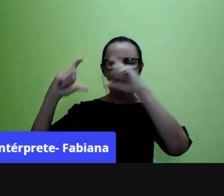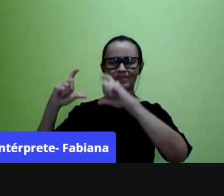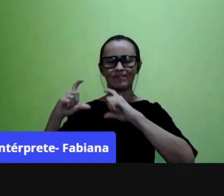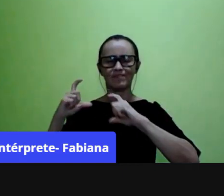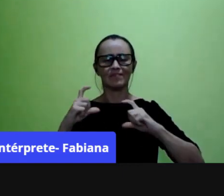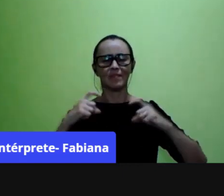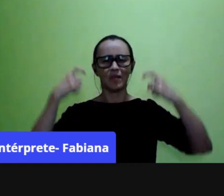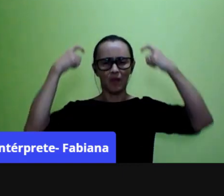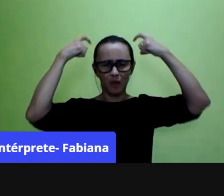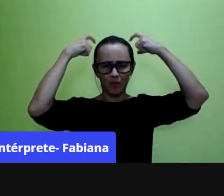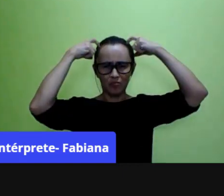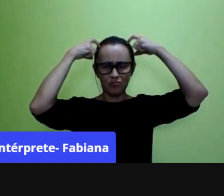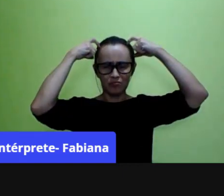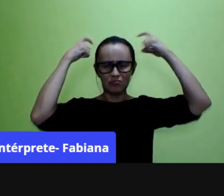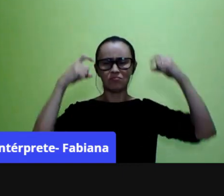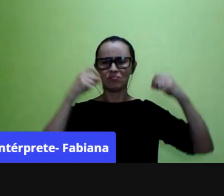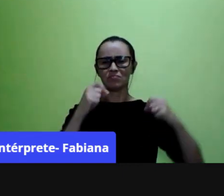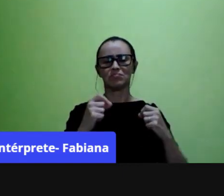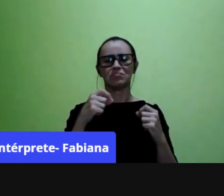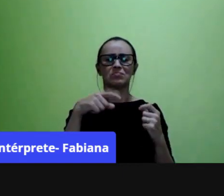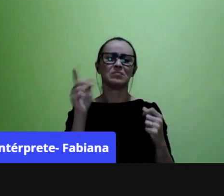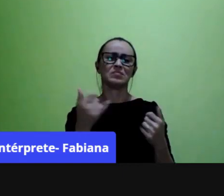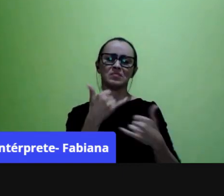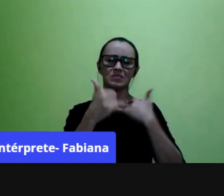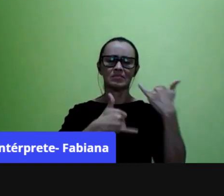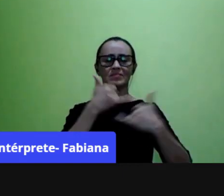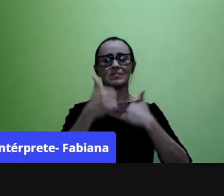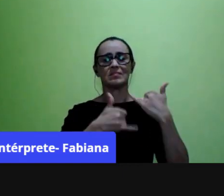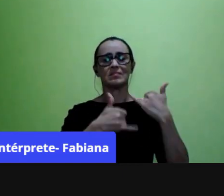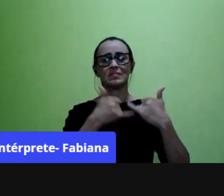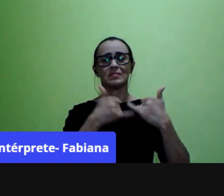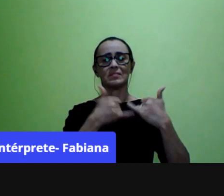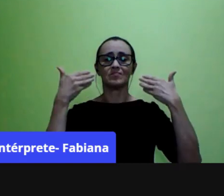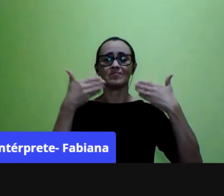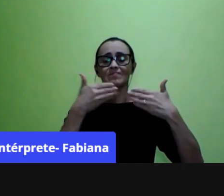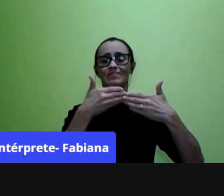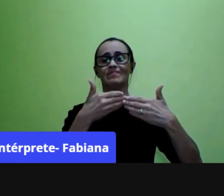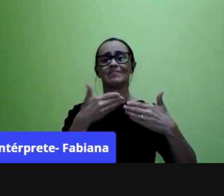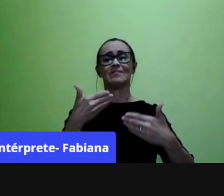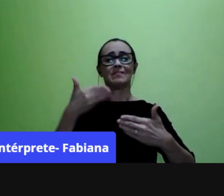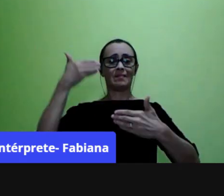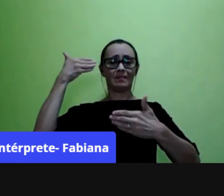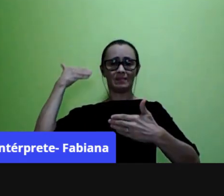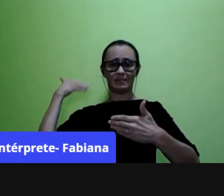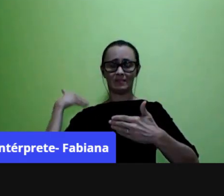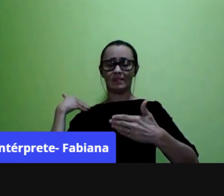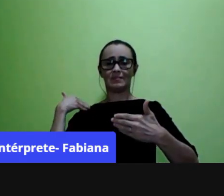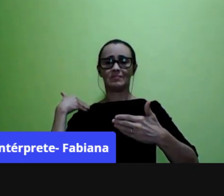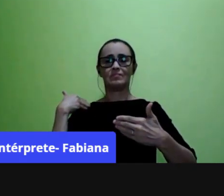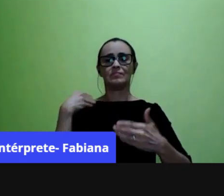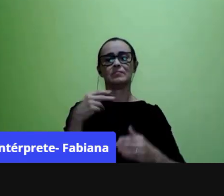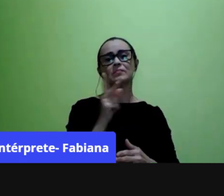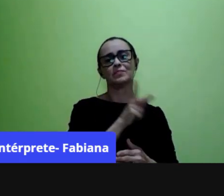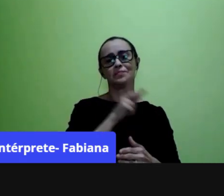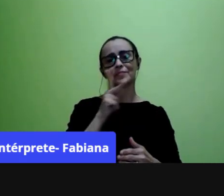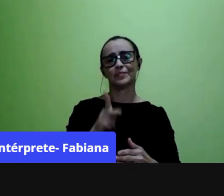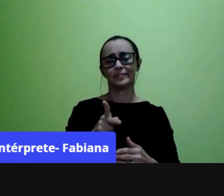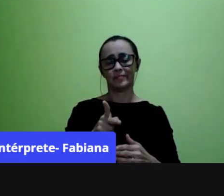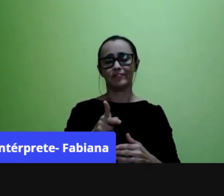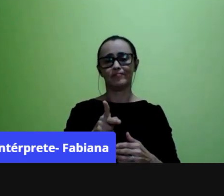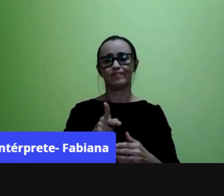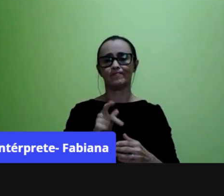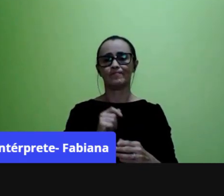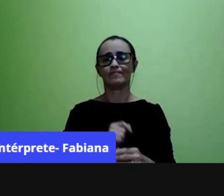várias coisas lá atrás do professor, né? Então, assim, a gente entende essa ânsia, a gente sabe